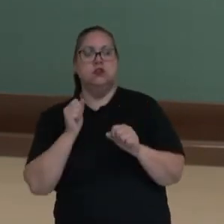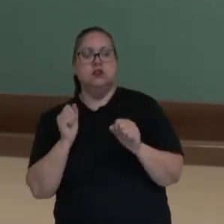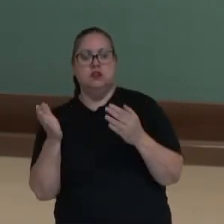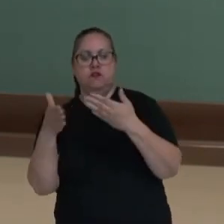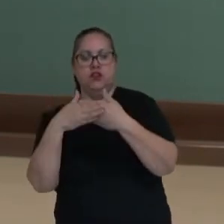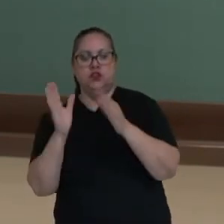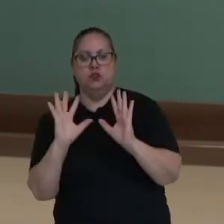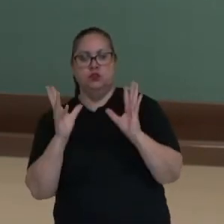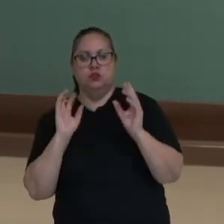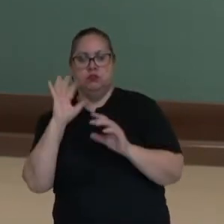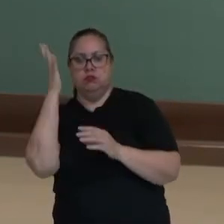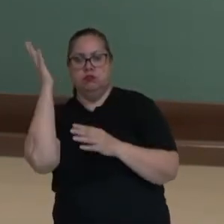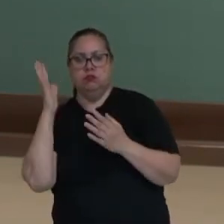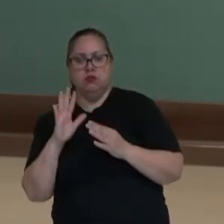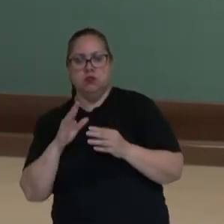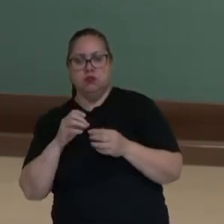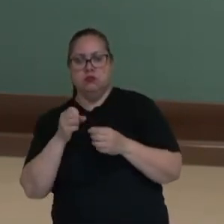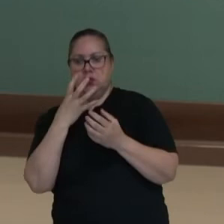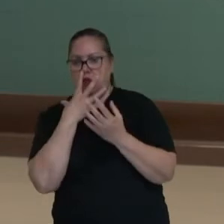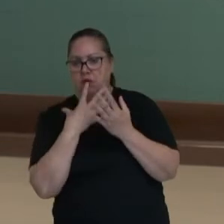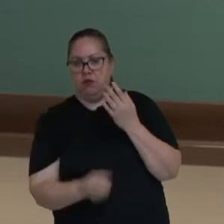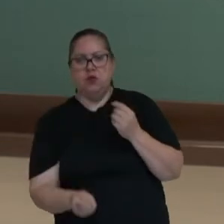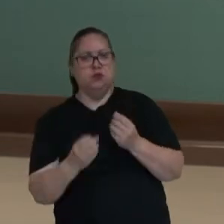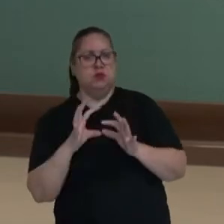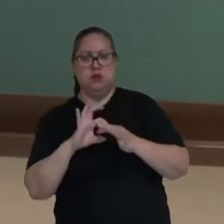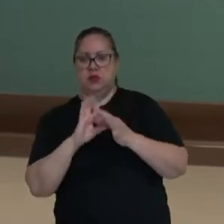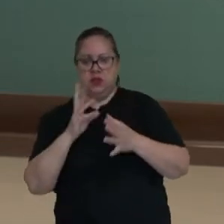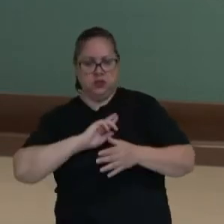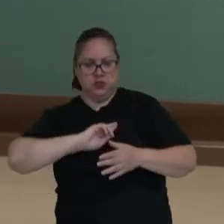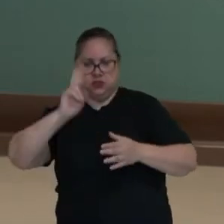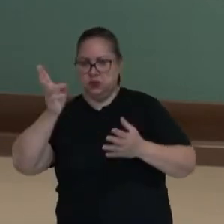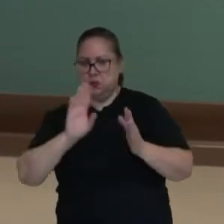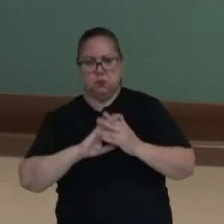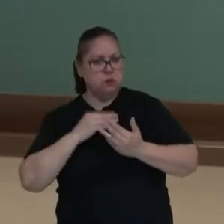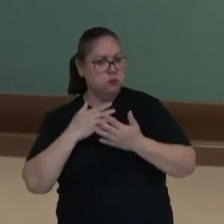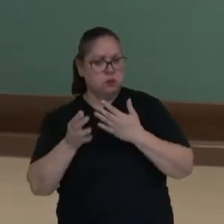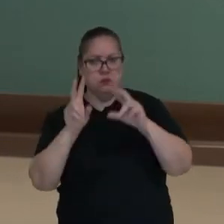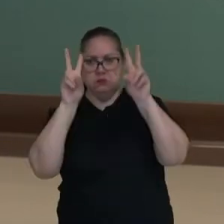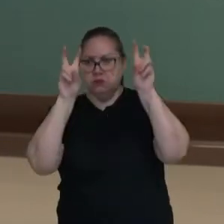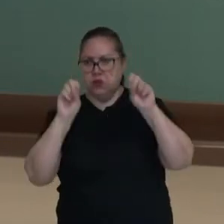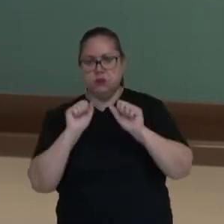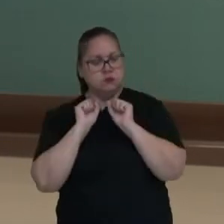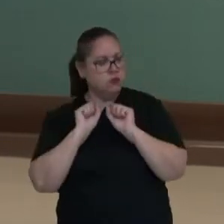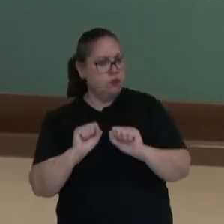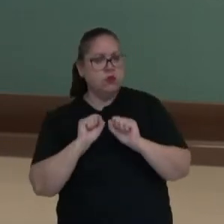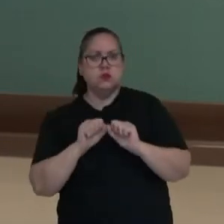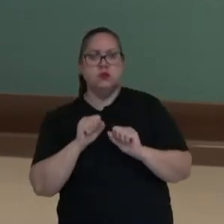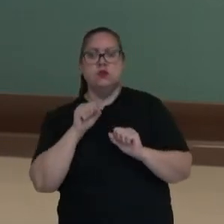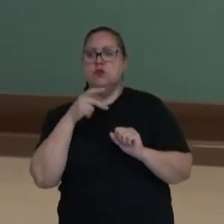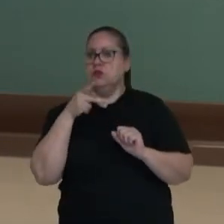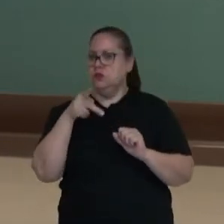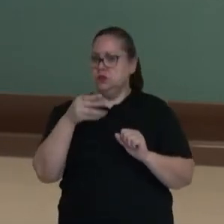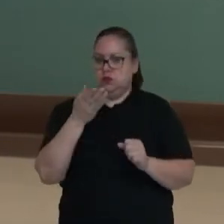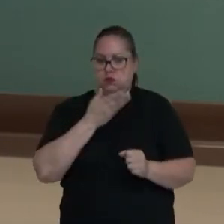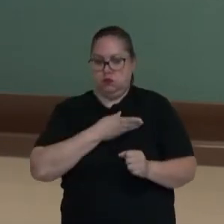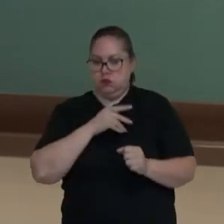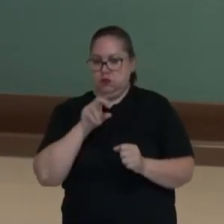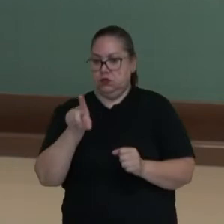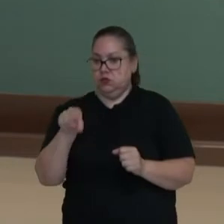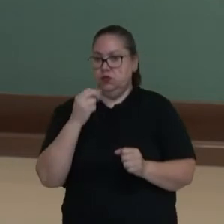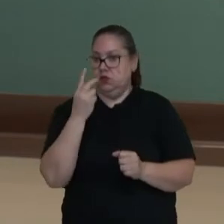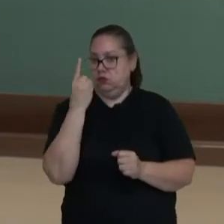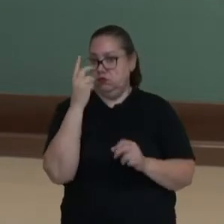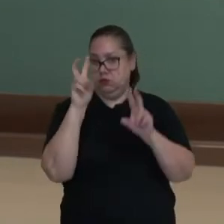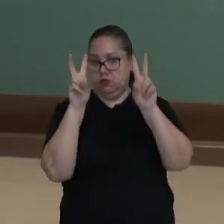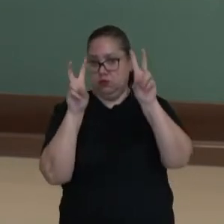de ecologia, de aborto, de liberdade religiosa, entre outros temas possíveis. Você e um amigo devem escolher um tema,